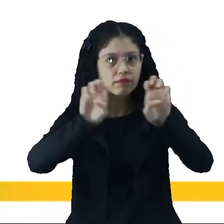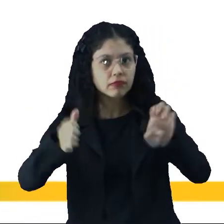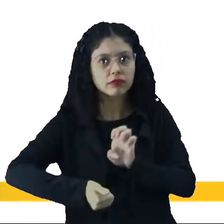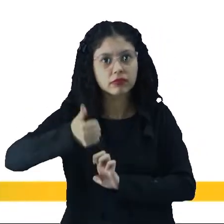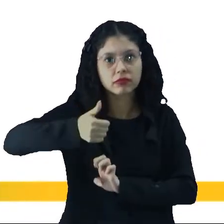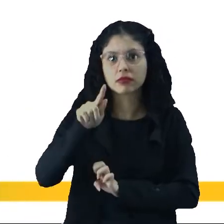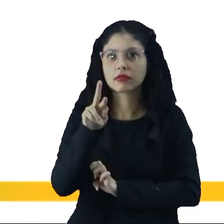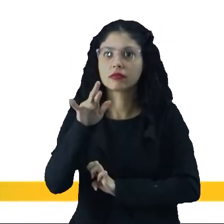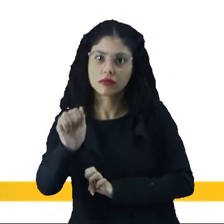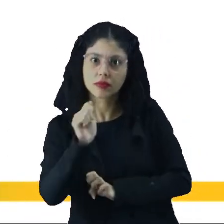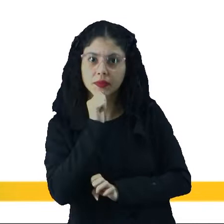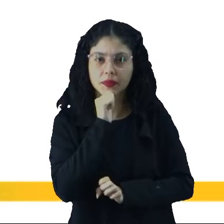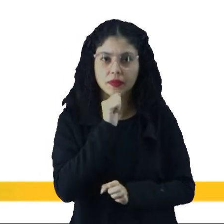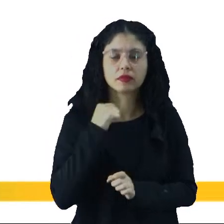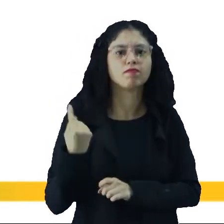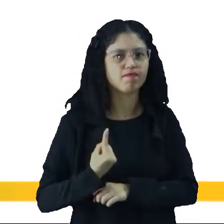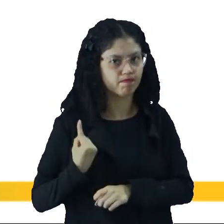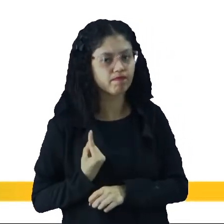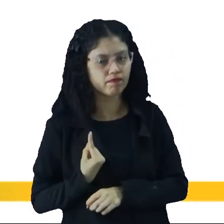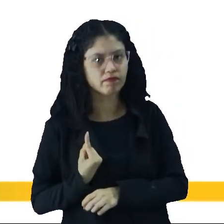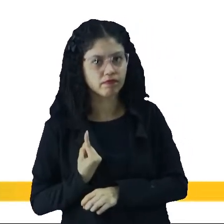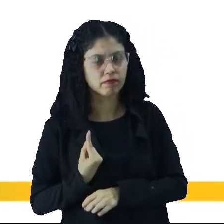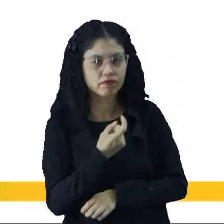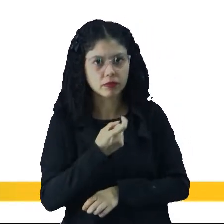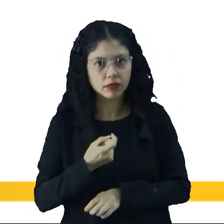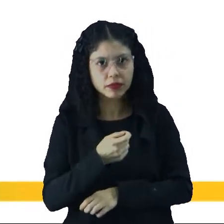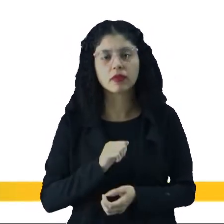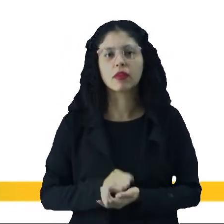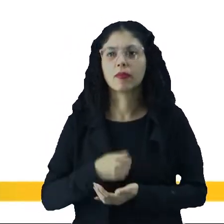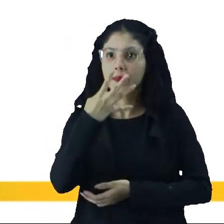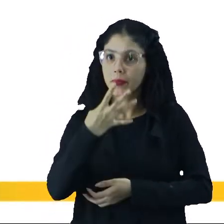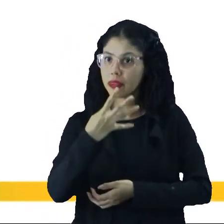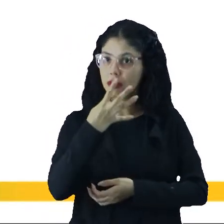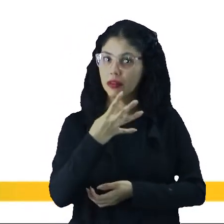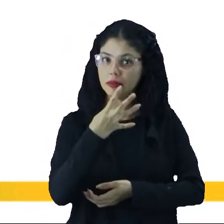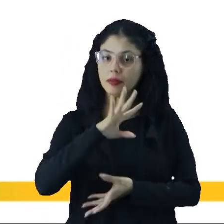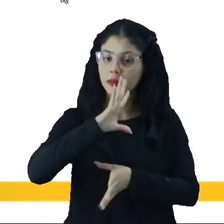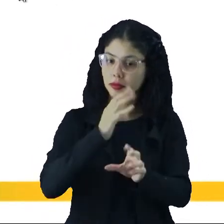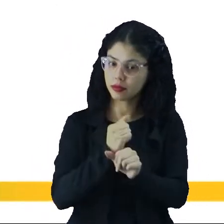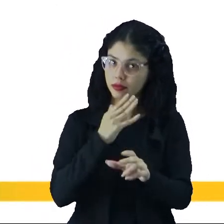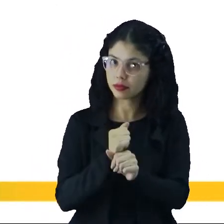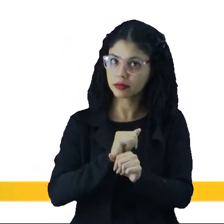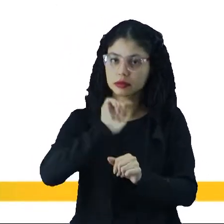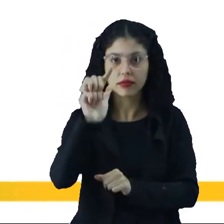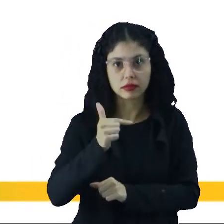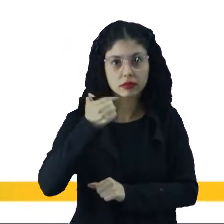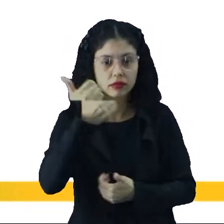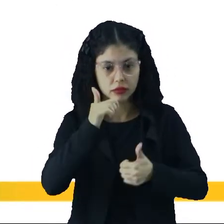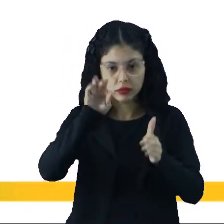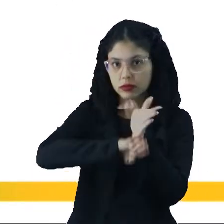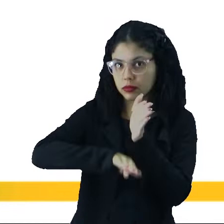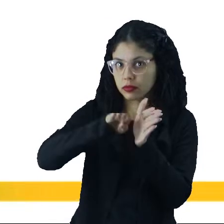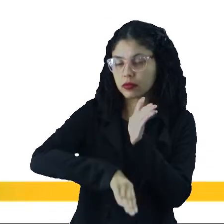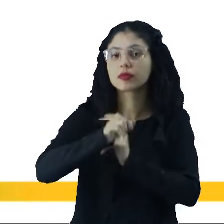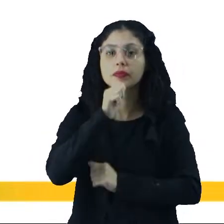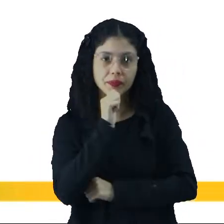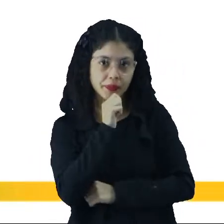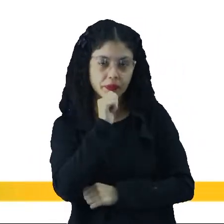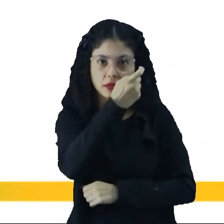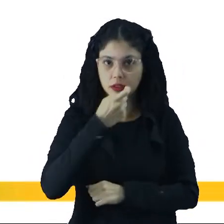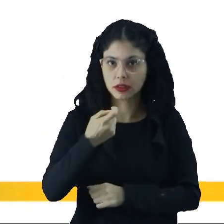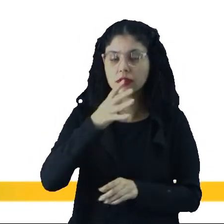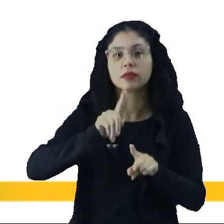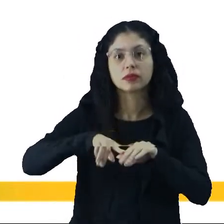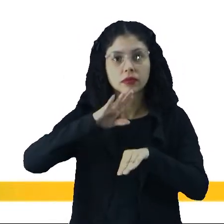do primeiro grau. Eu tenho que isolar o x. Então, o 4 que está aqui somando passa para o outro lado subtraindo. Ó. Se x